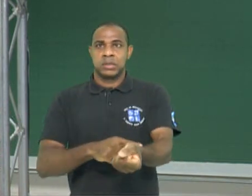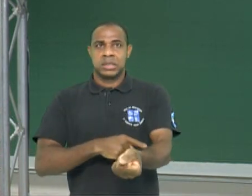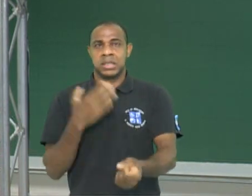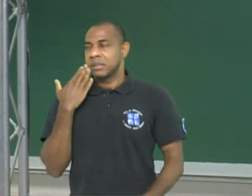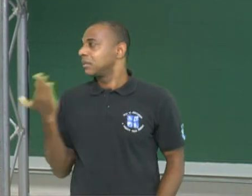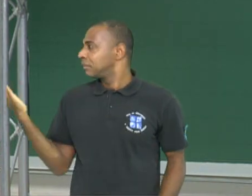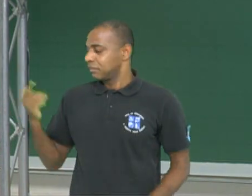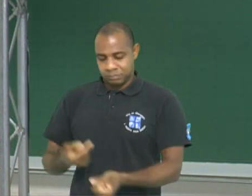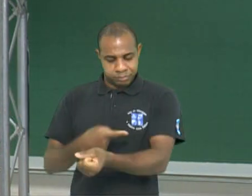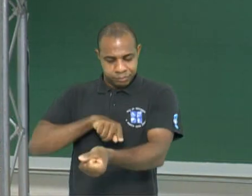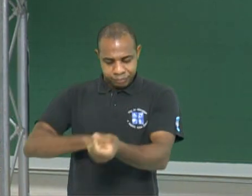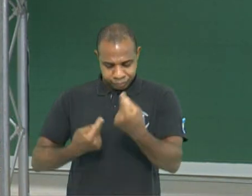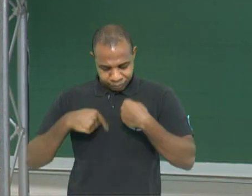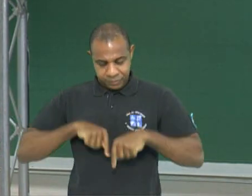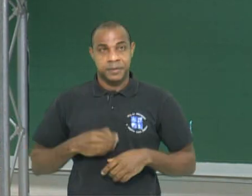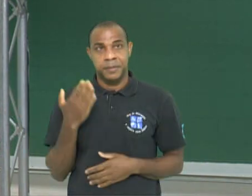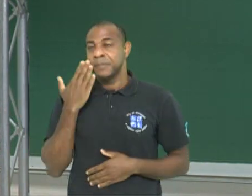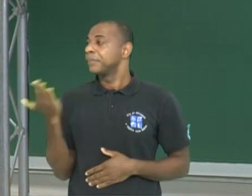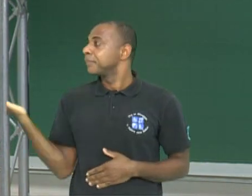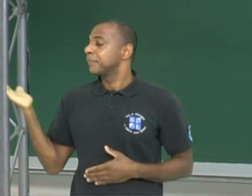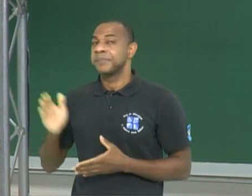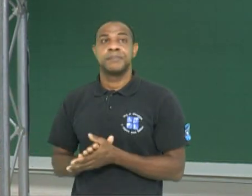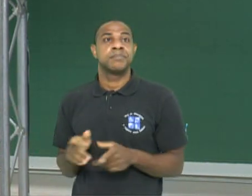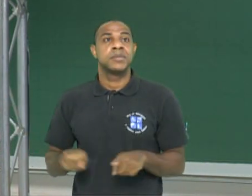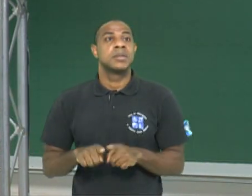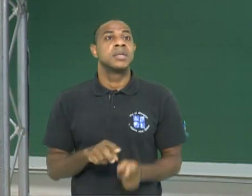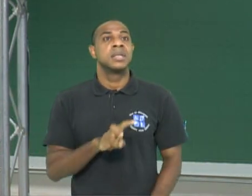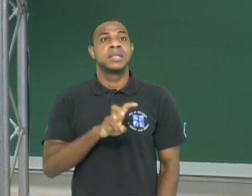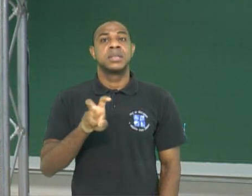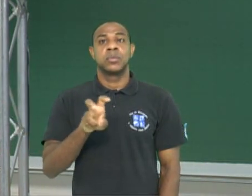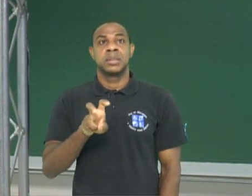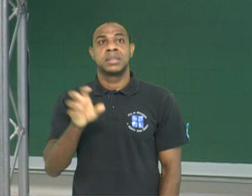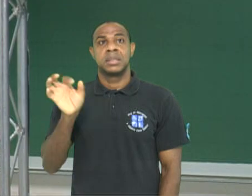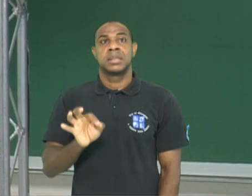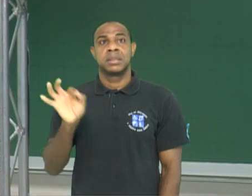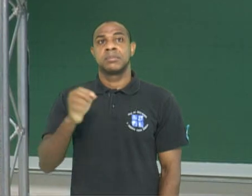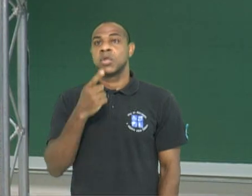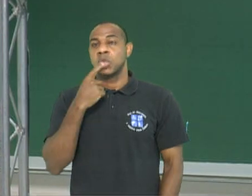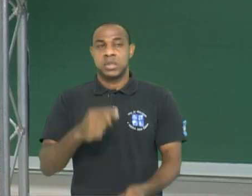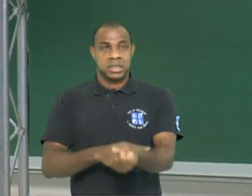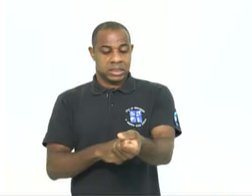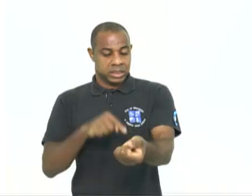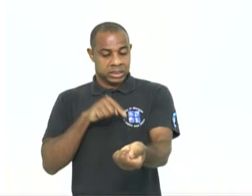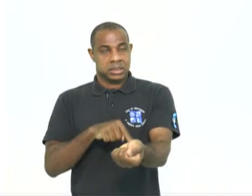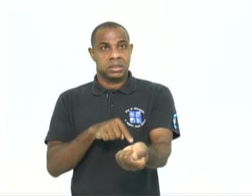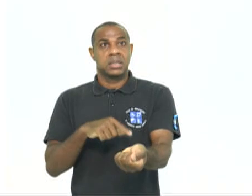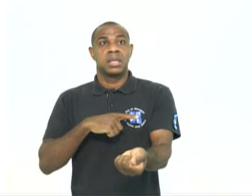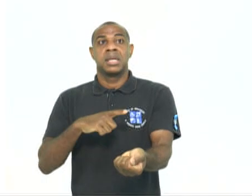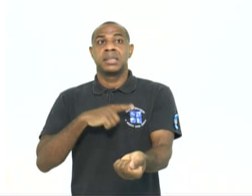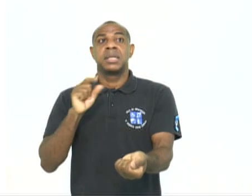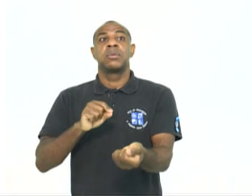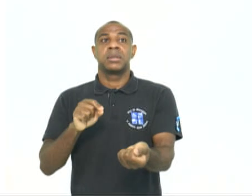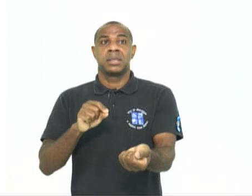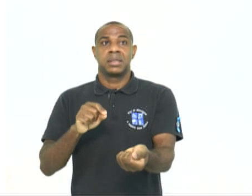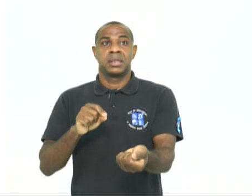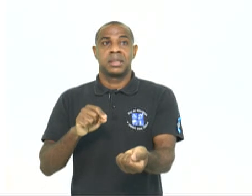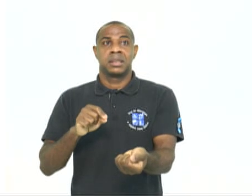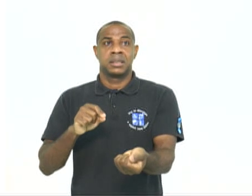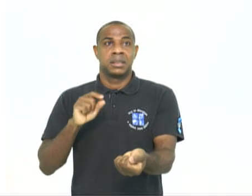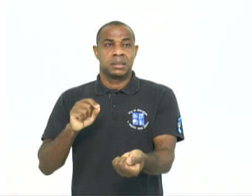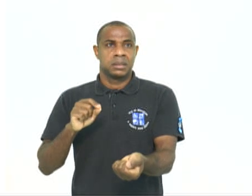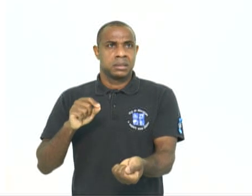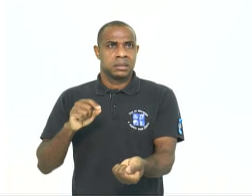do sangue, a maior parte, ou seja, 55% desse sangue é constituído desse plasma, dessa